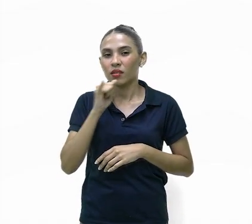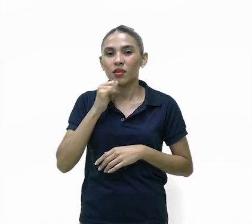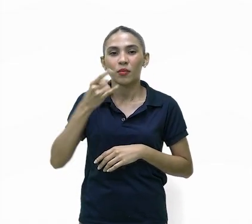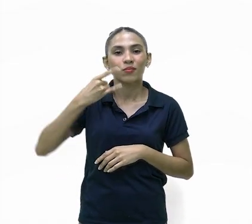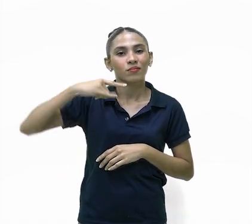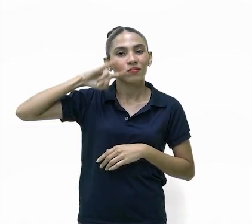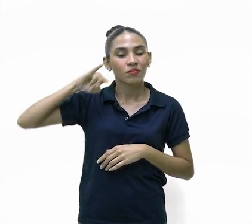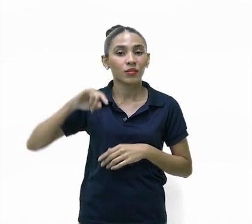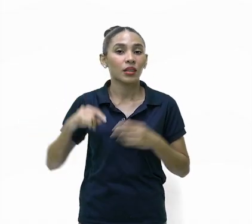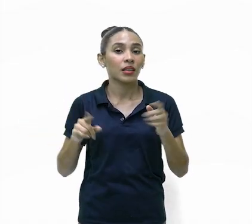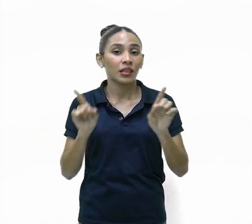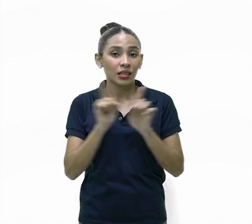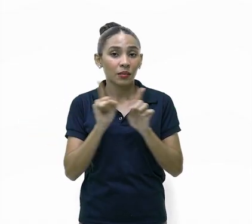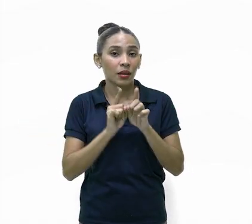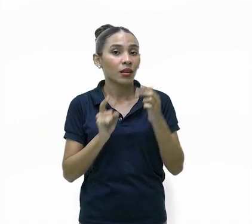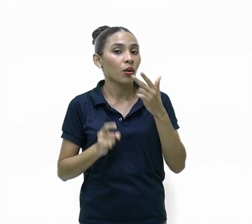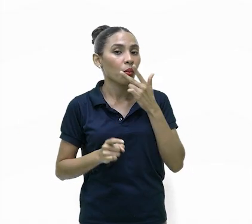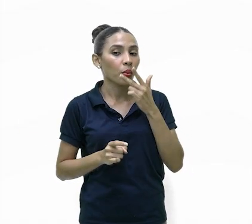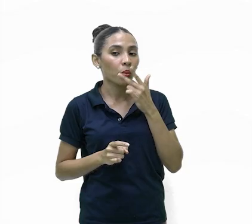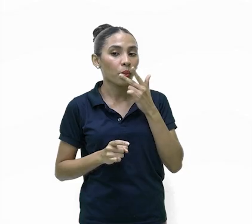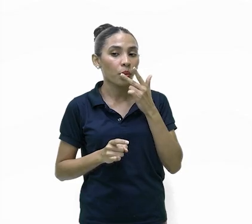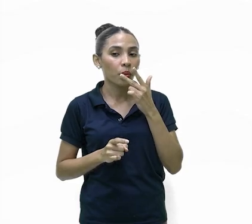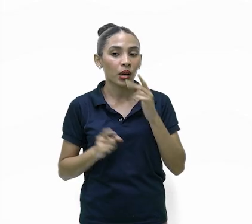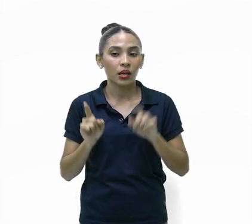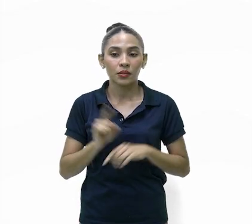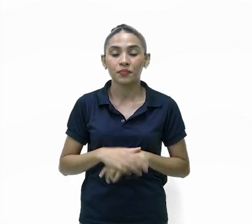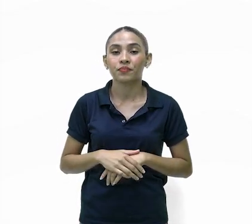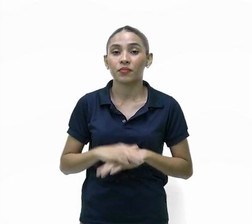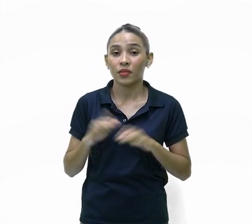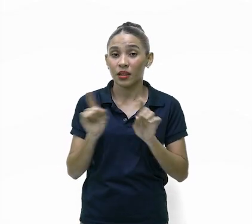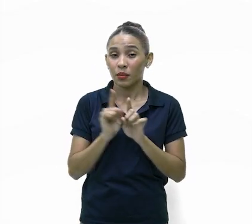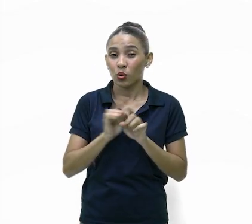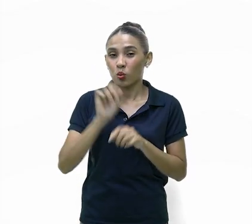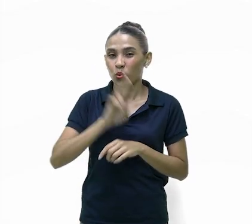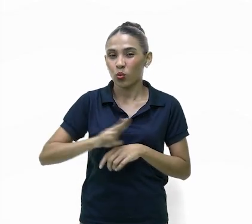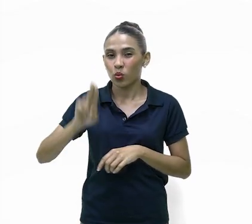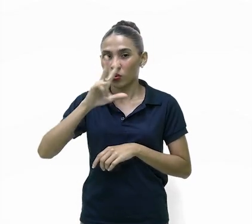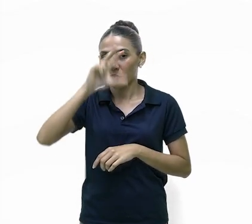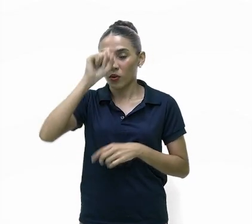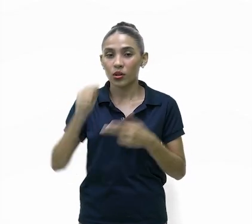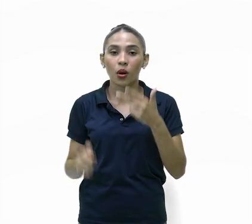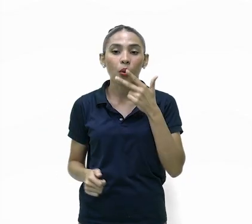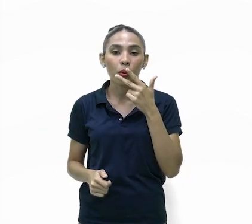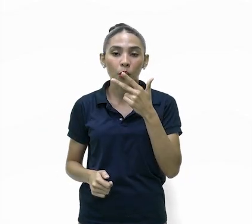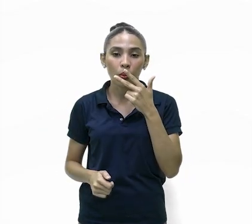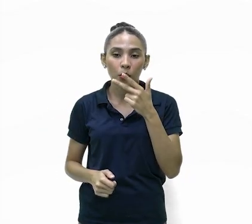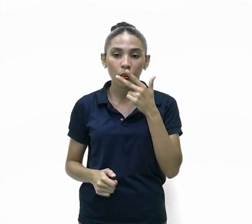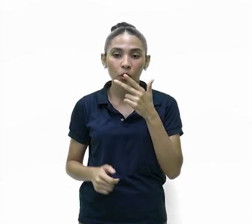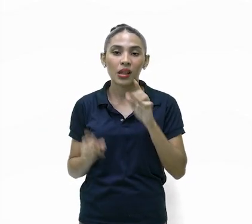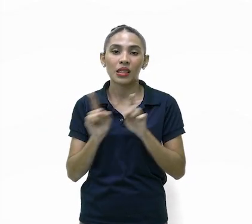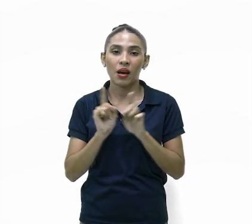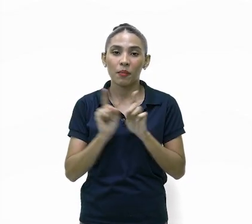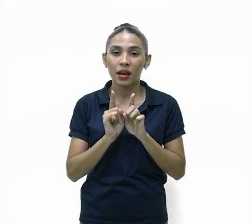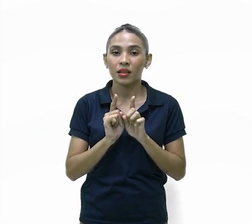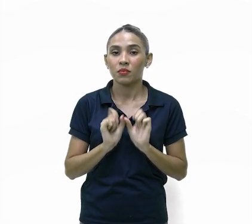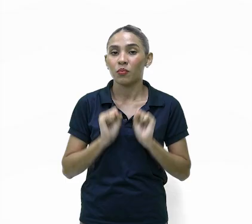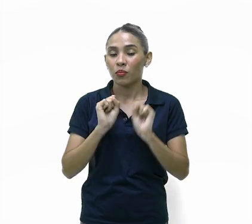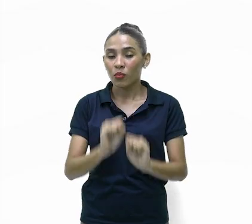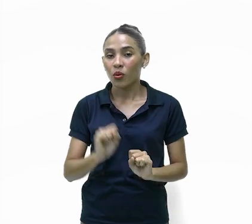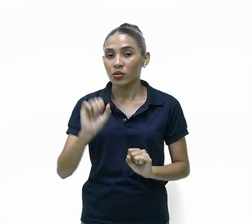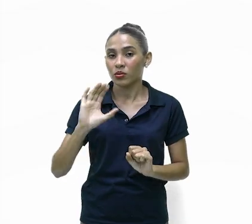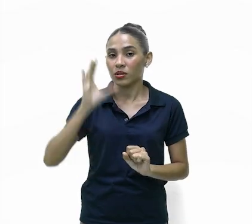bebida alcoólica, por exemplo, e do uso excessivo do fumo, né, esses dois hábitos, eles